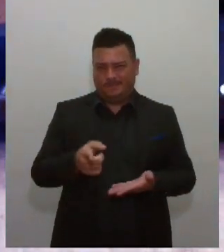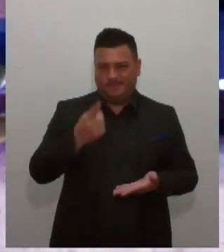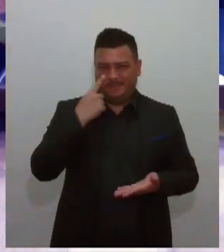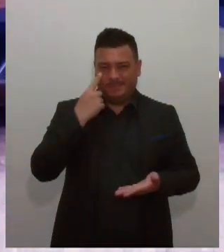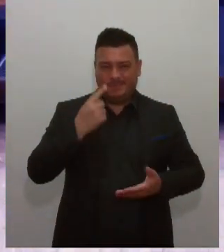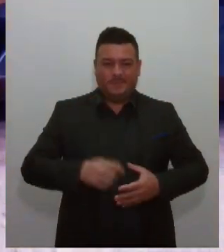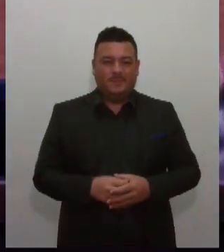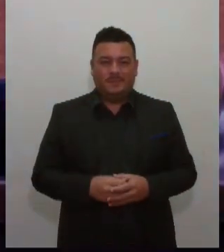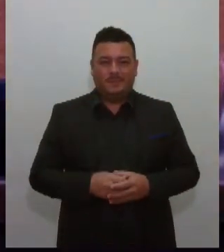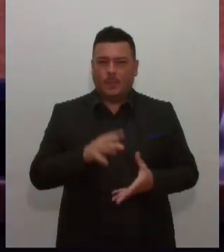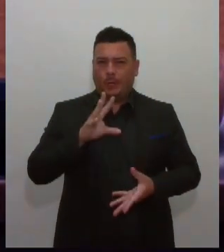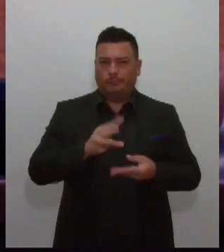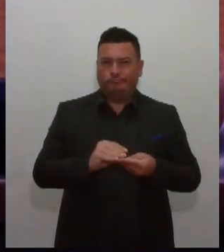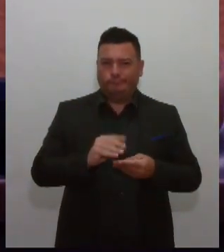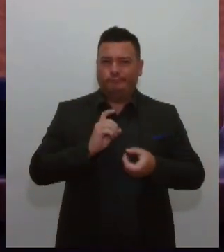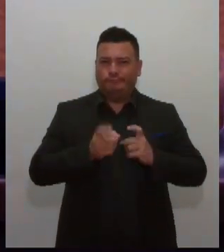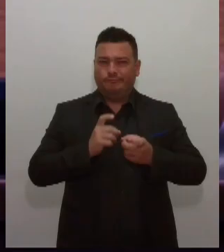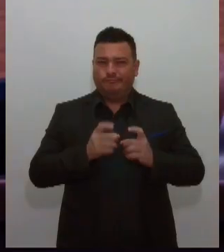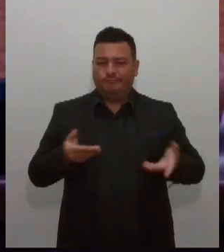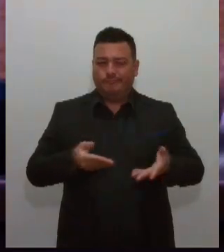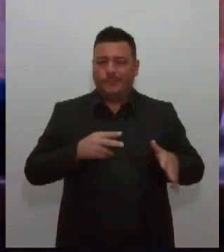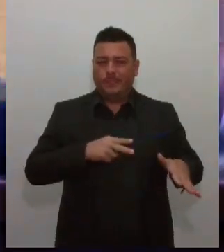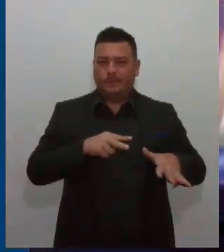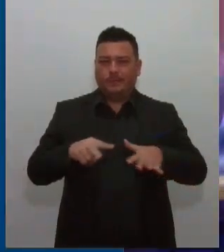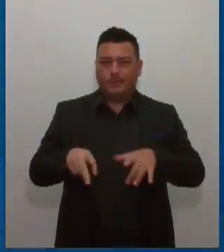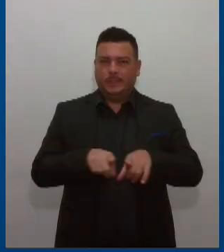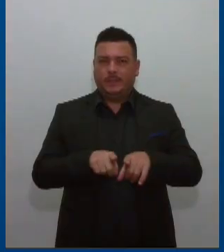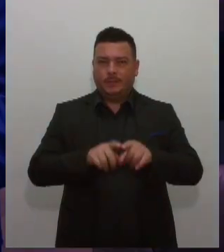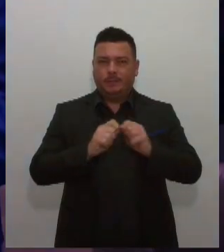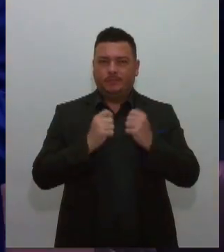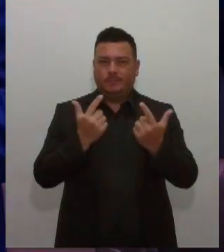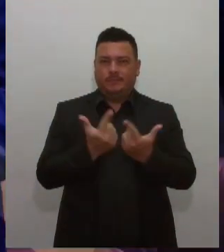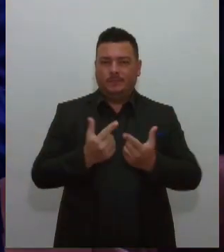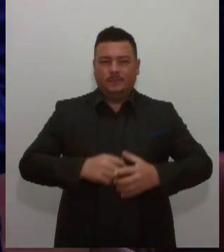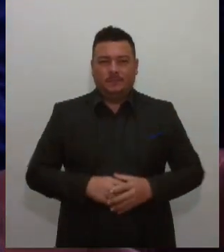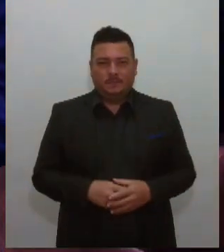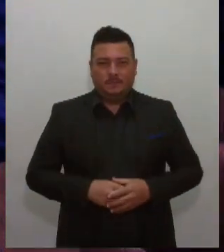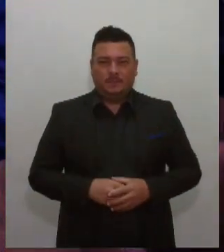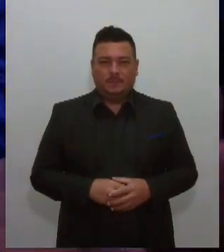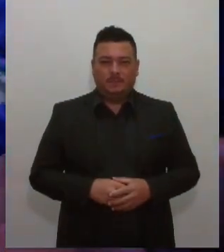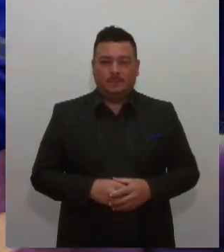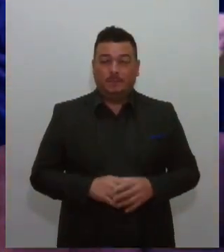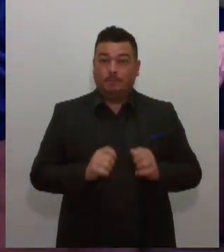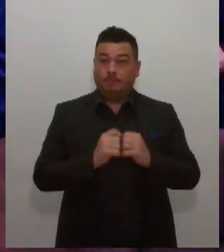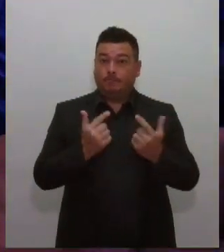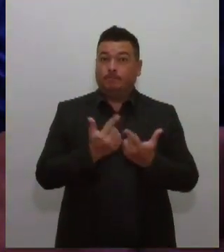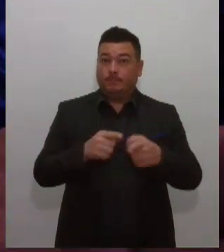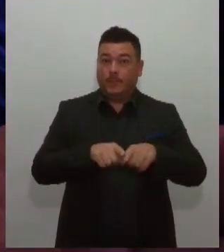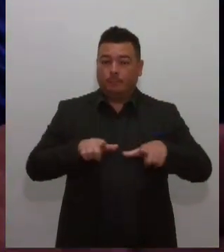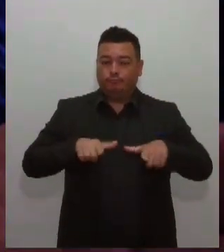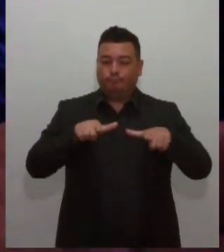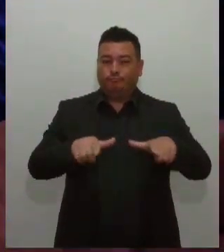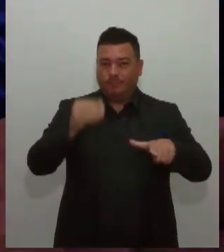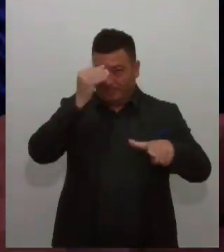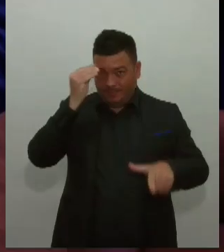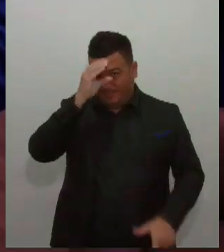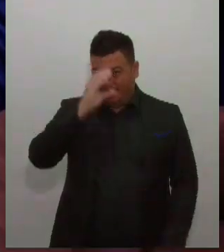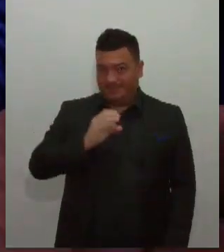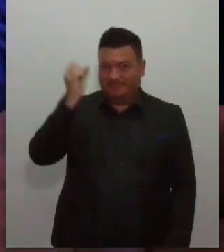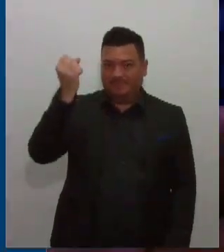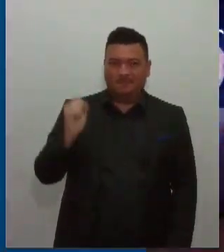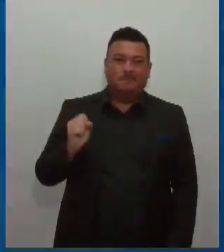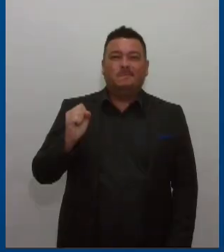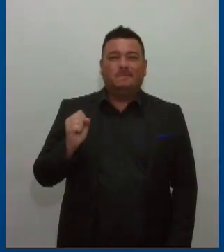das sessões desta semana na Assembleia Legislativa. A Lese concede título de cidadania sergipano ao fundador